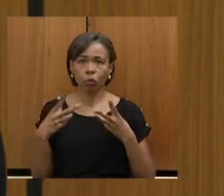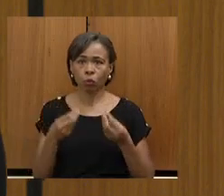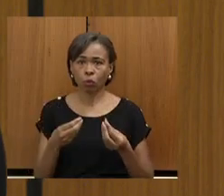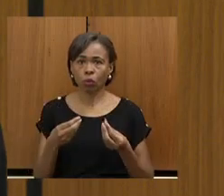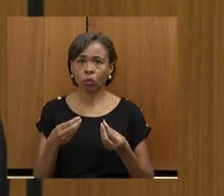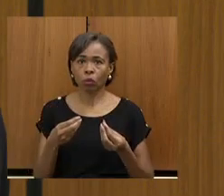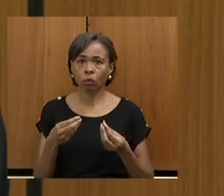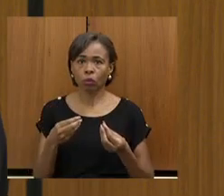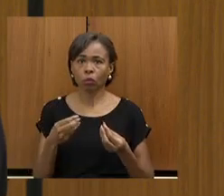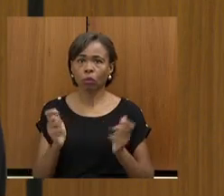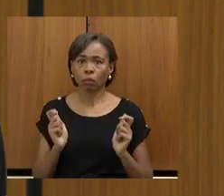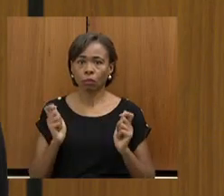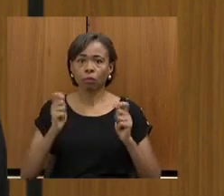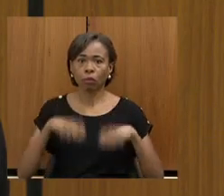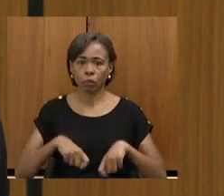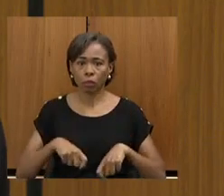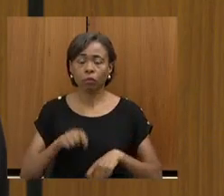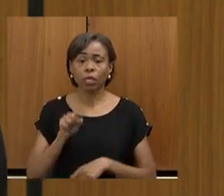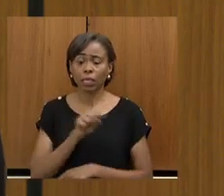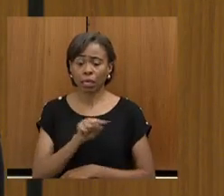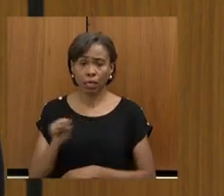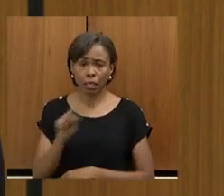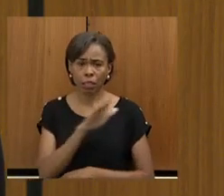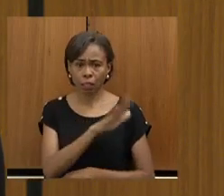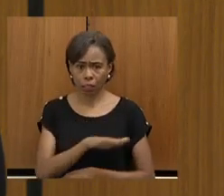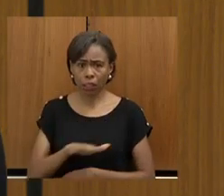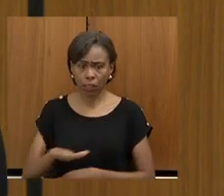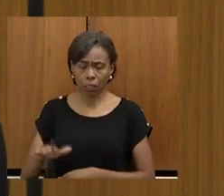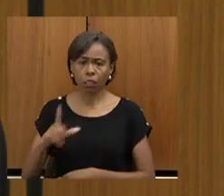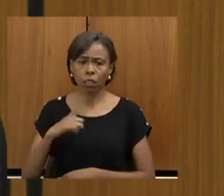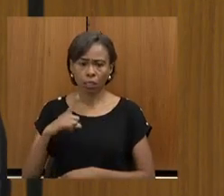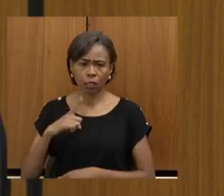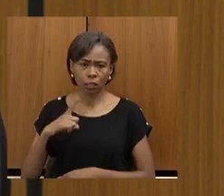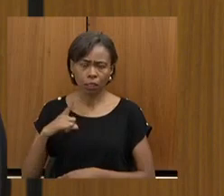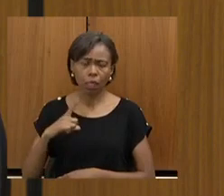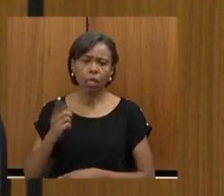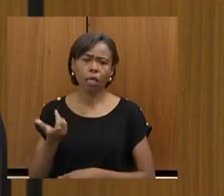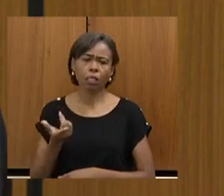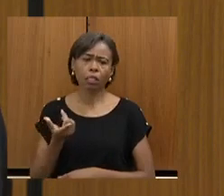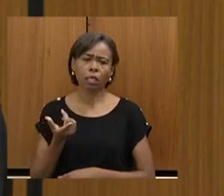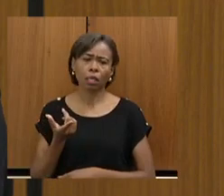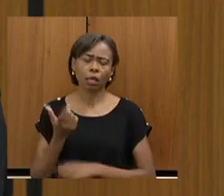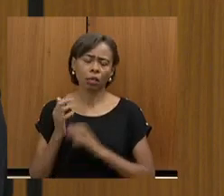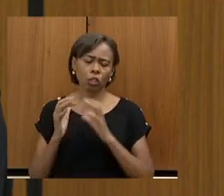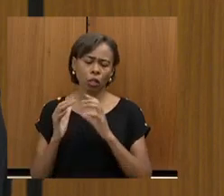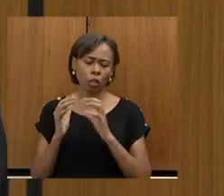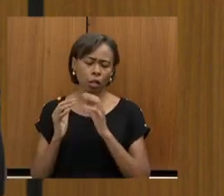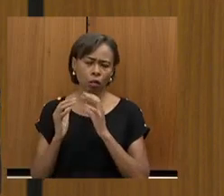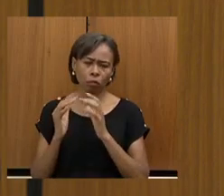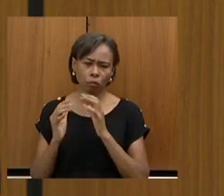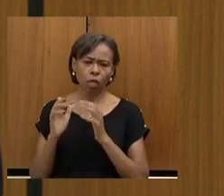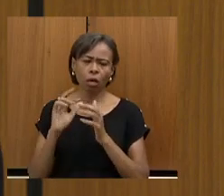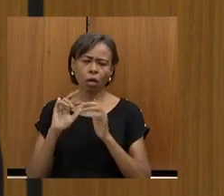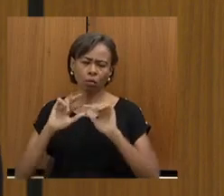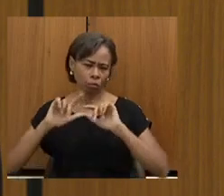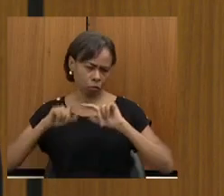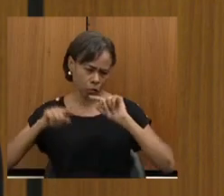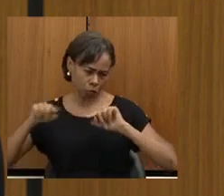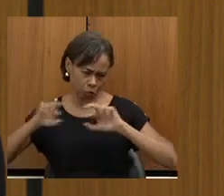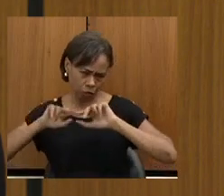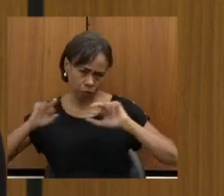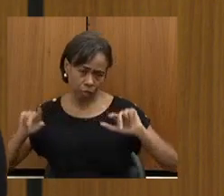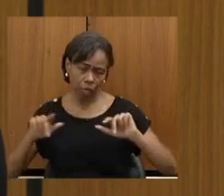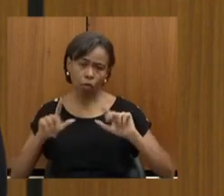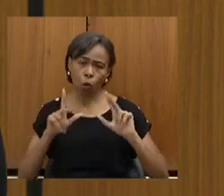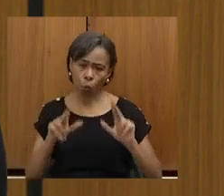possível que essas crianças que possuem neurodiversidade, assim como o Lucas e o Davi, possam